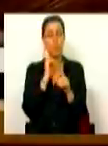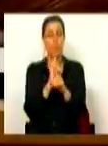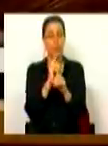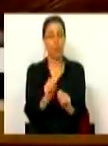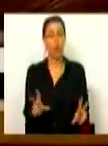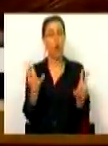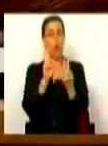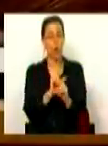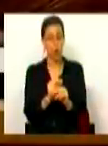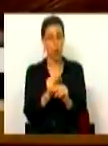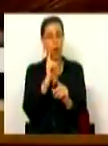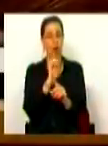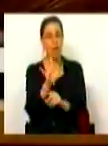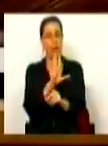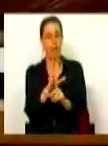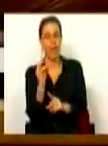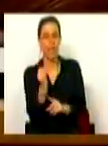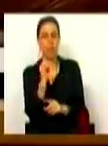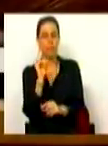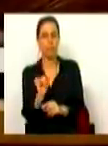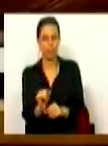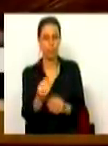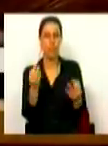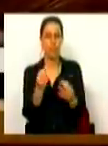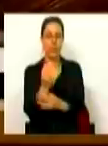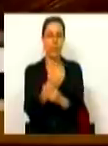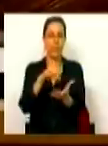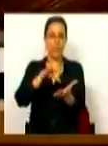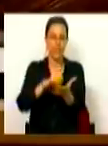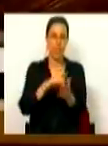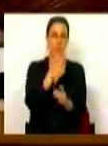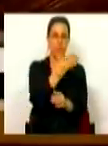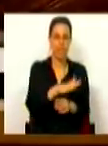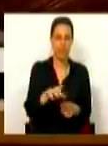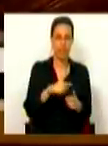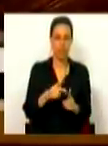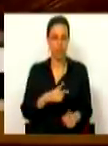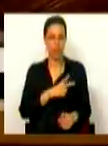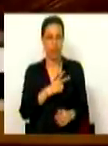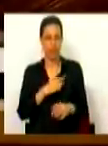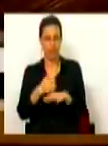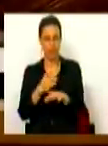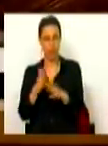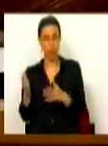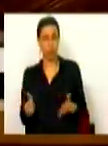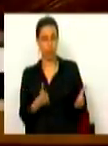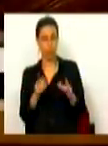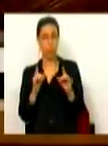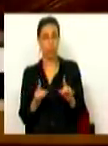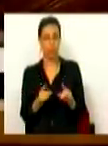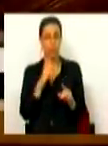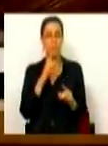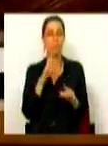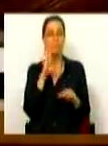de novos arranjos institucionais, reunindo centros científicos e académicos com o setor produtivo, na